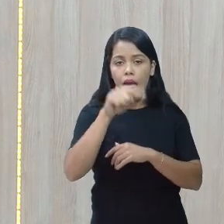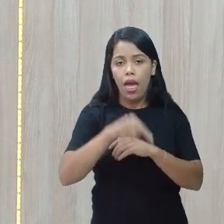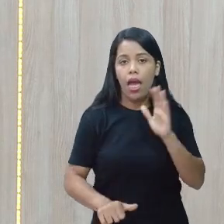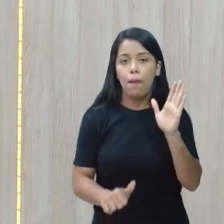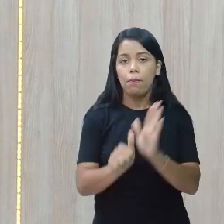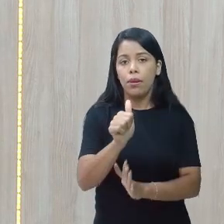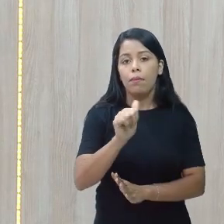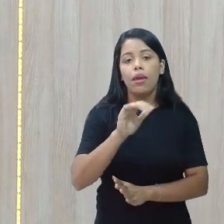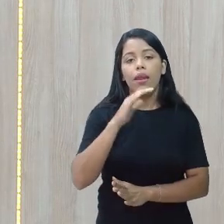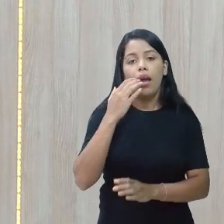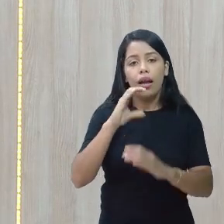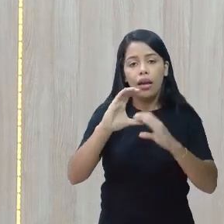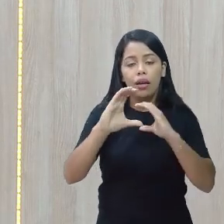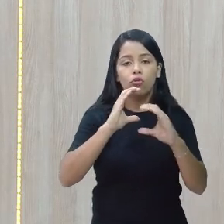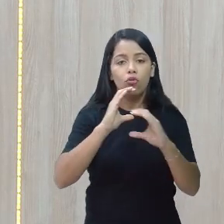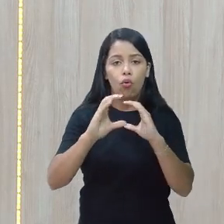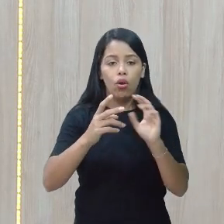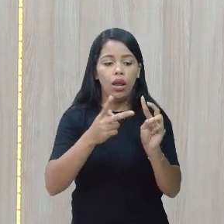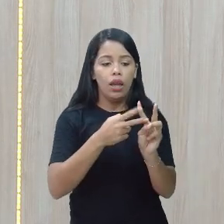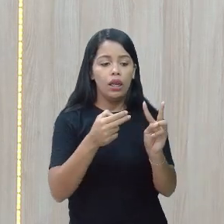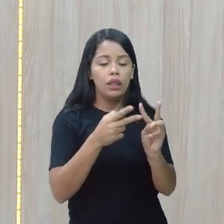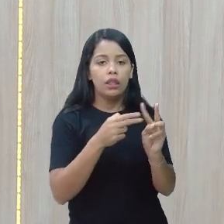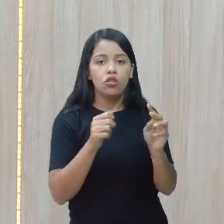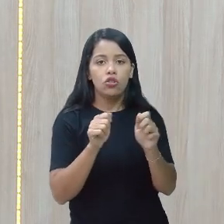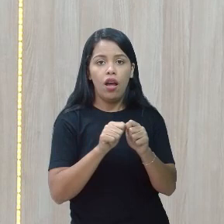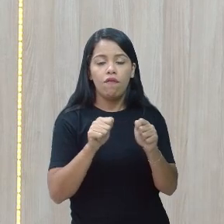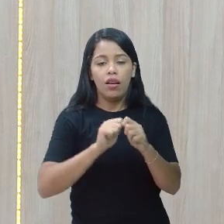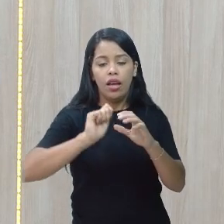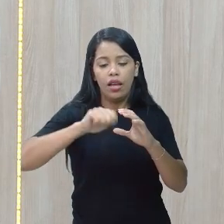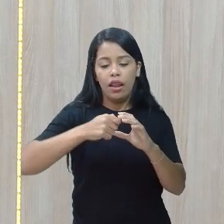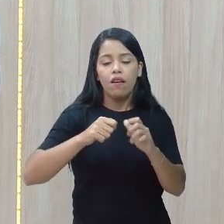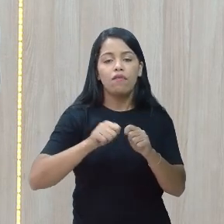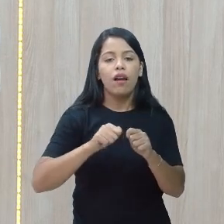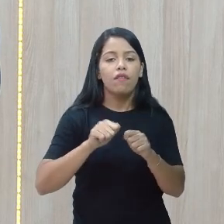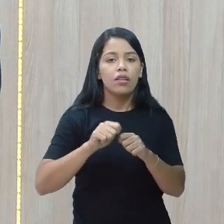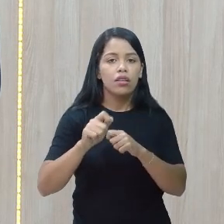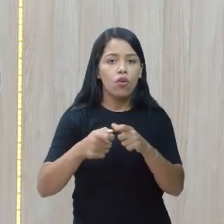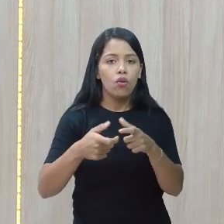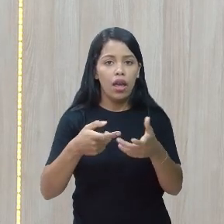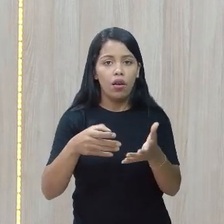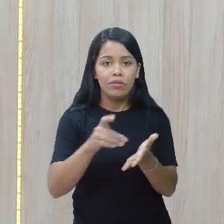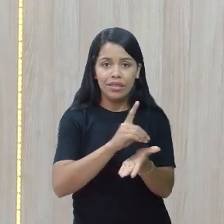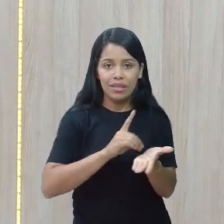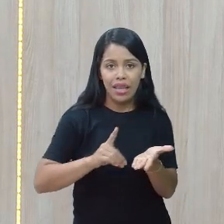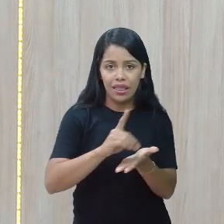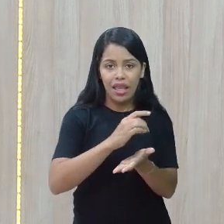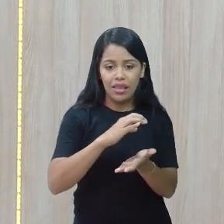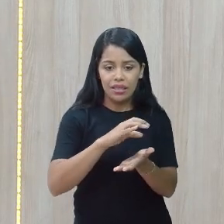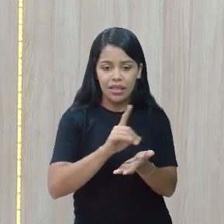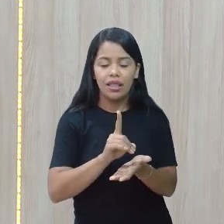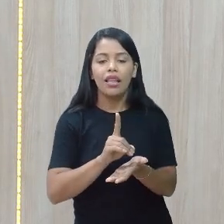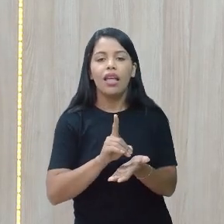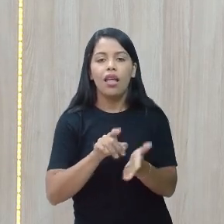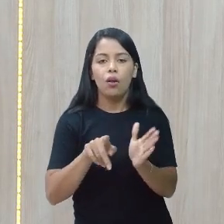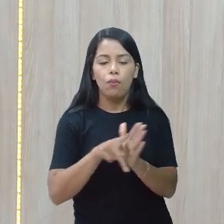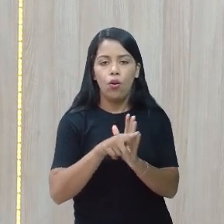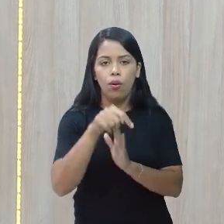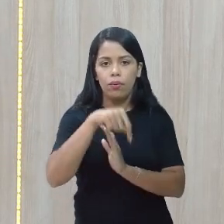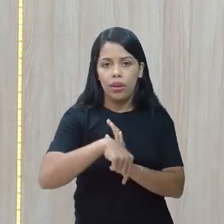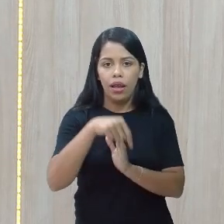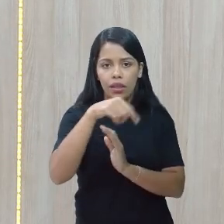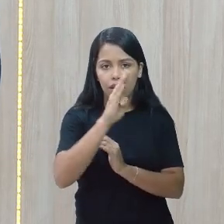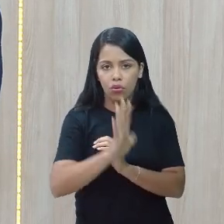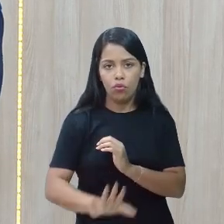cantora indígena a gravar um CD no Brasil. Existem CDs sobre música indígena gravados, mas